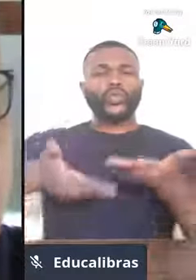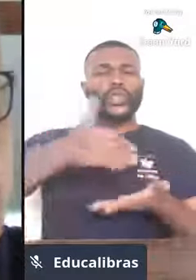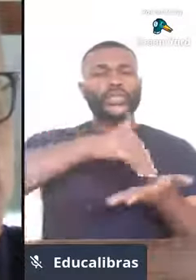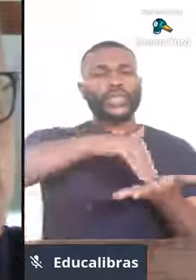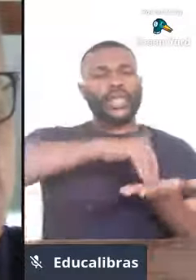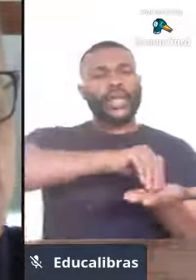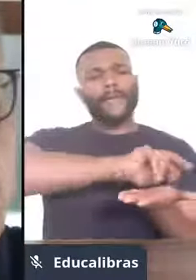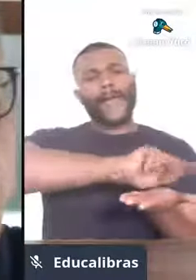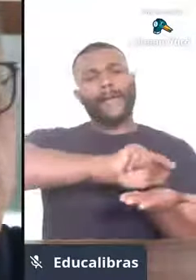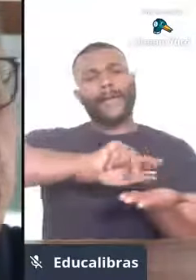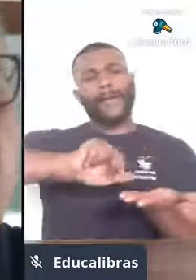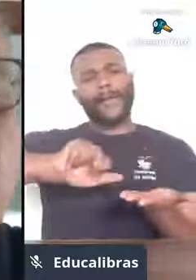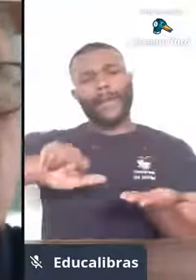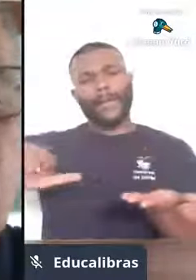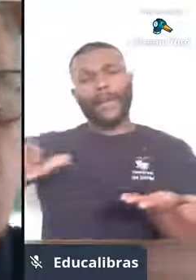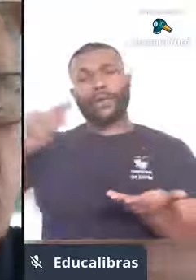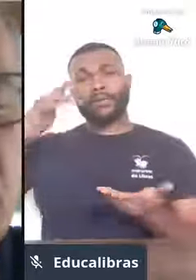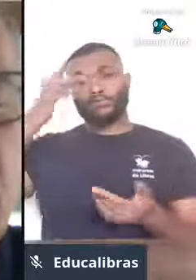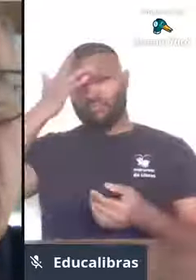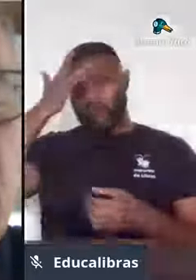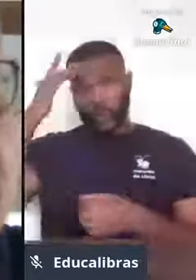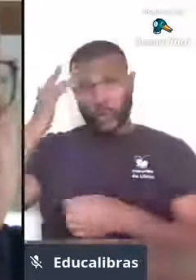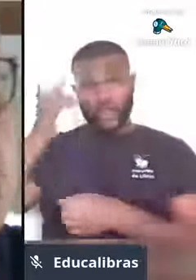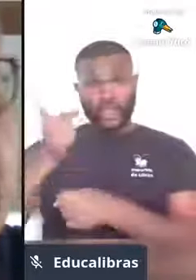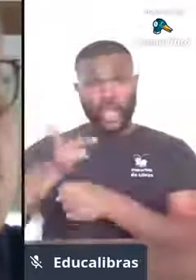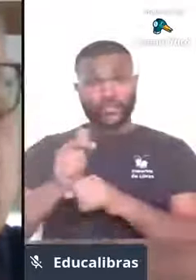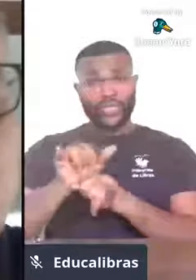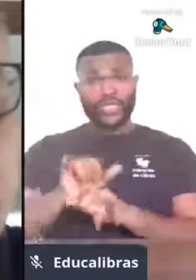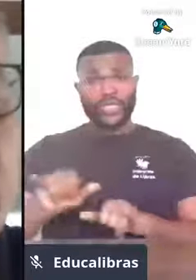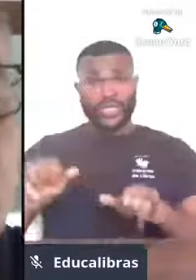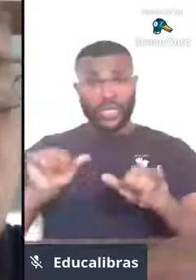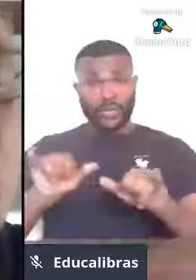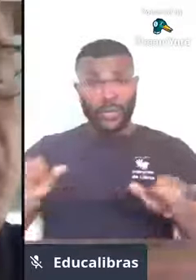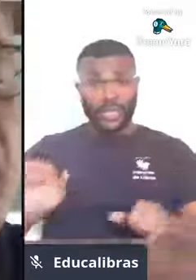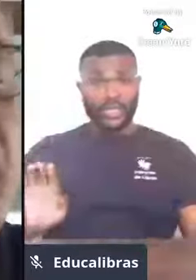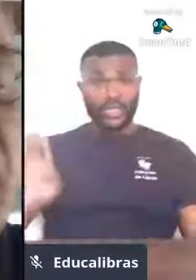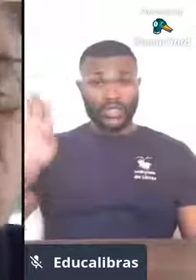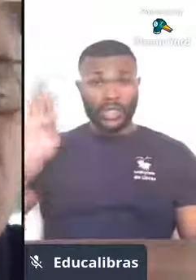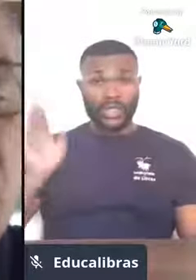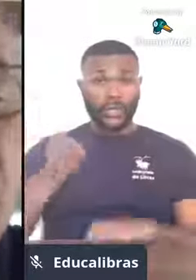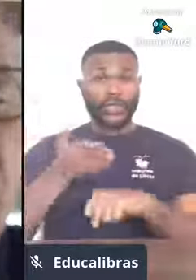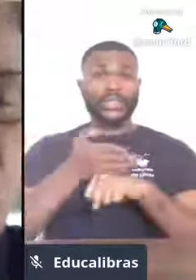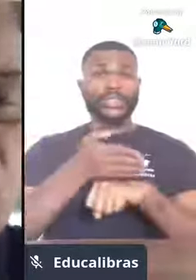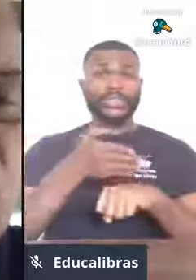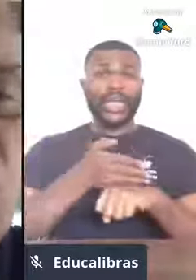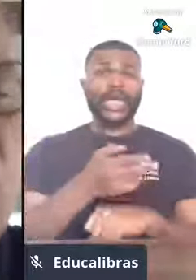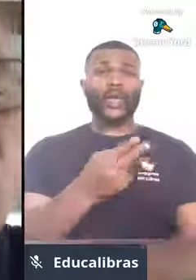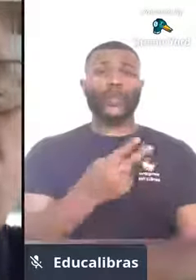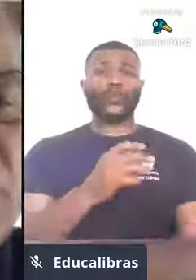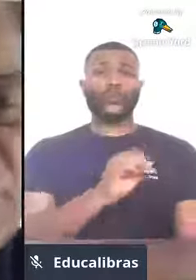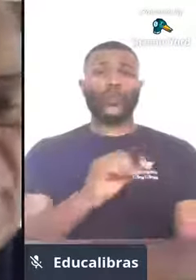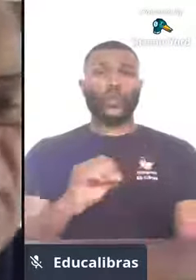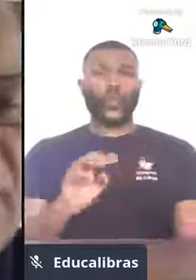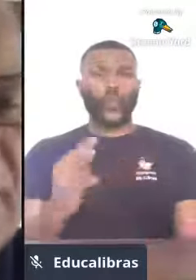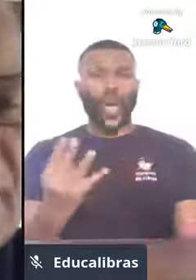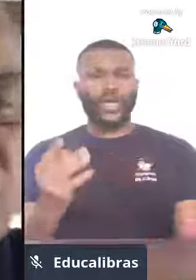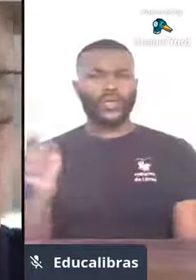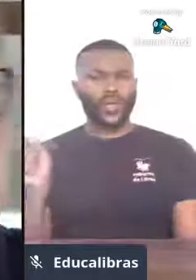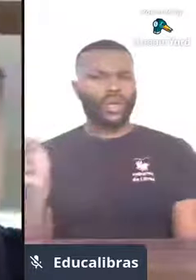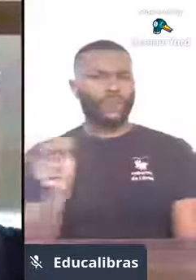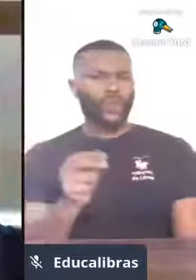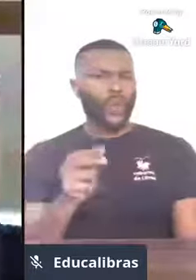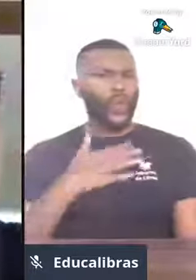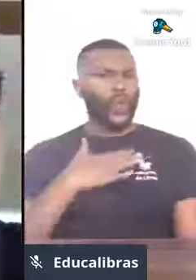o chefe de campanha do então candidato Serra, em 2004, ouviu isso, ele gostou muito